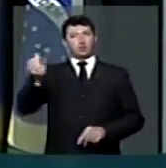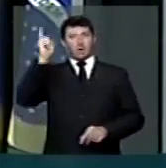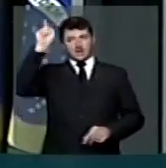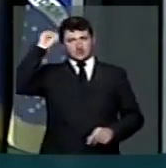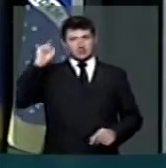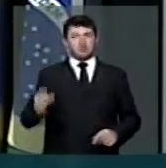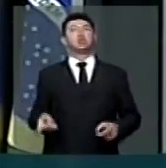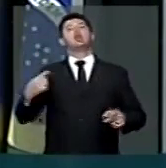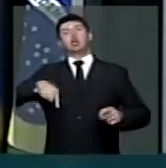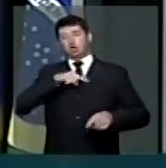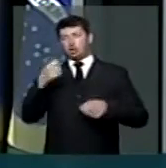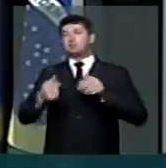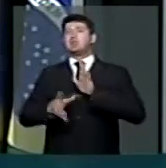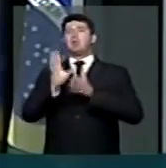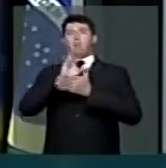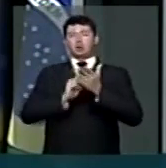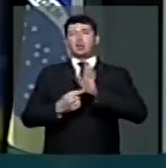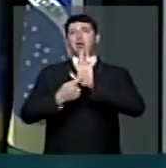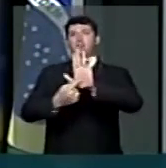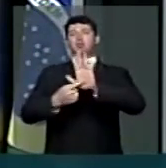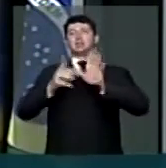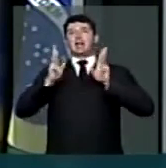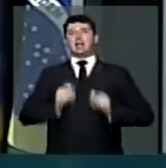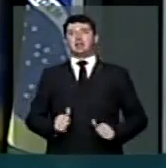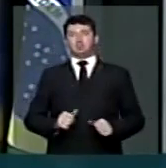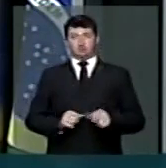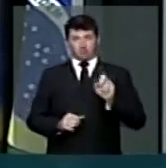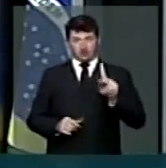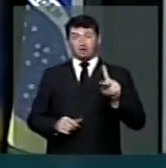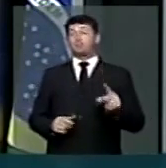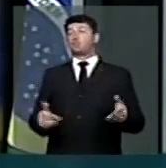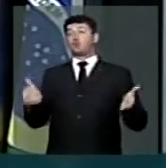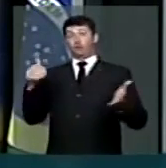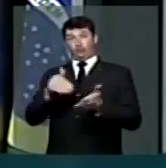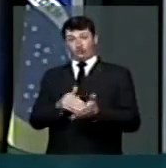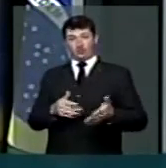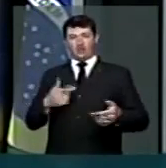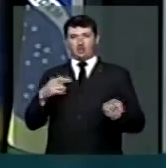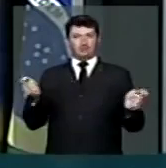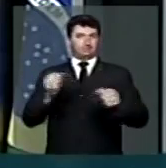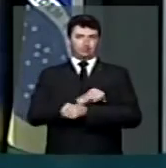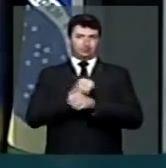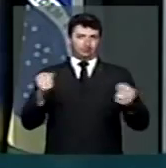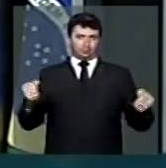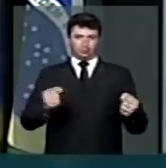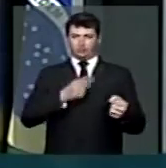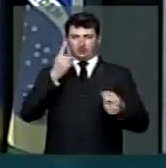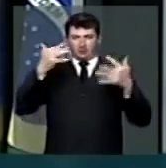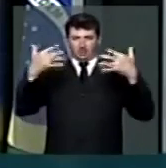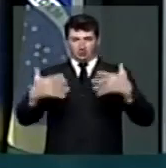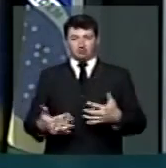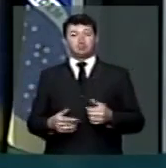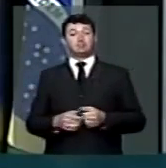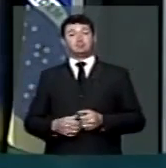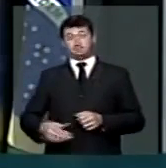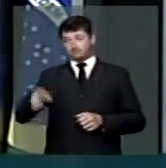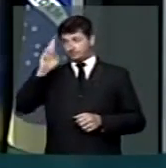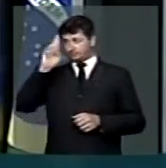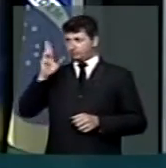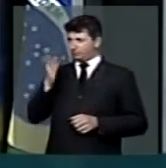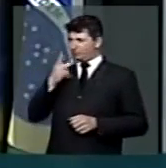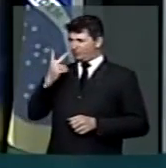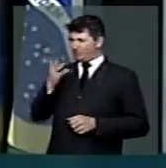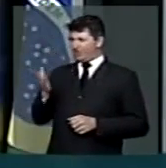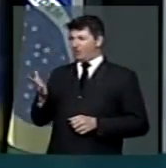mais e nós temos que dar o exemplo. Eu queria, por fim, deputado, e hoje não vai ser possível enumerar, Vossa Excelência falou sobre